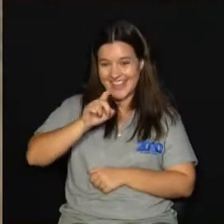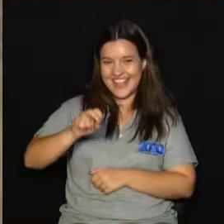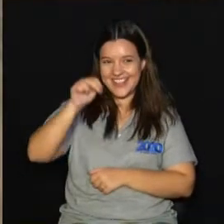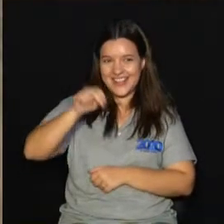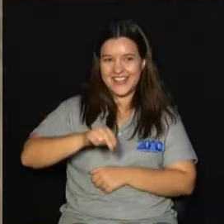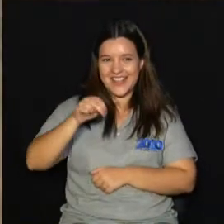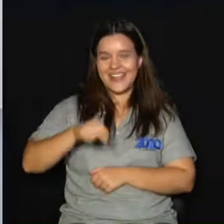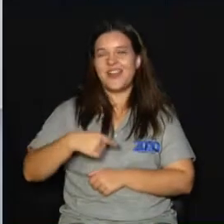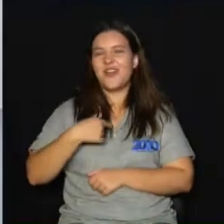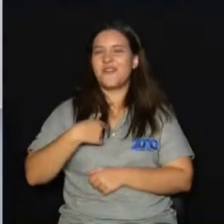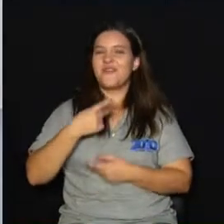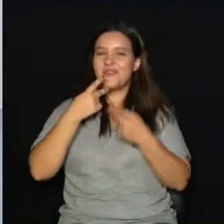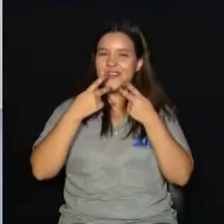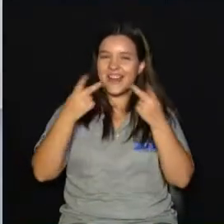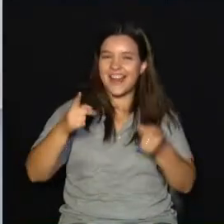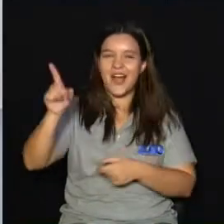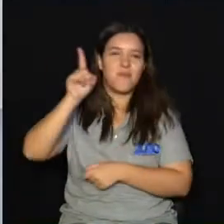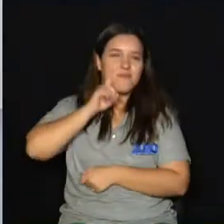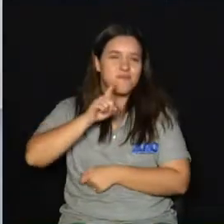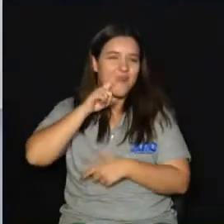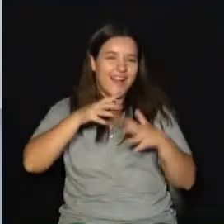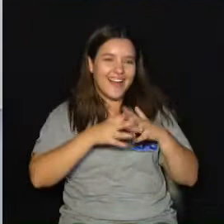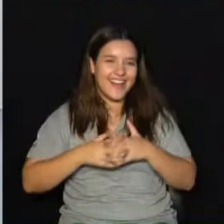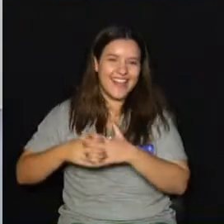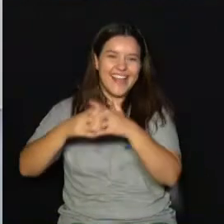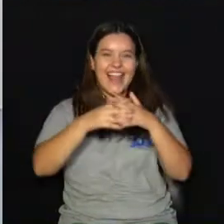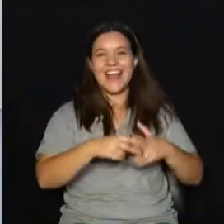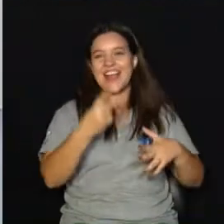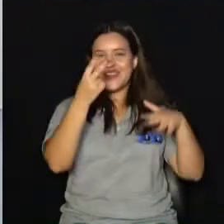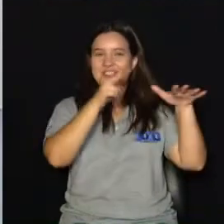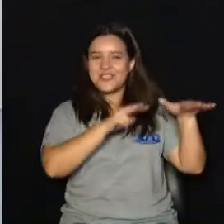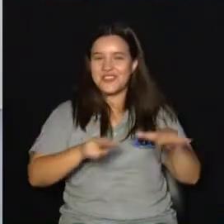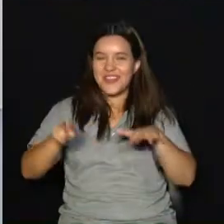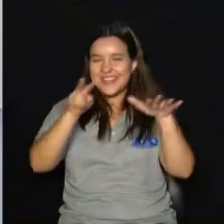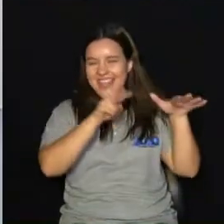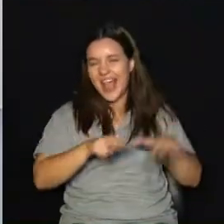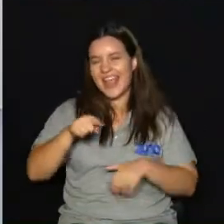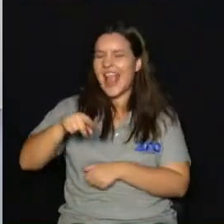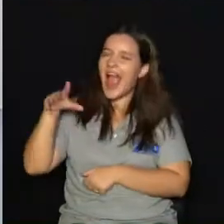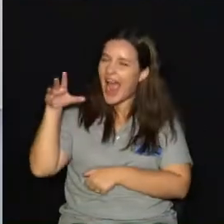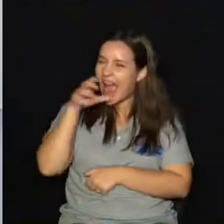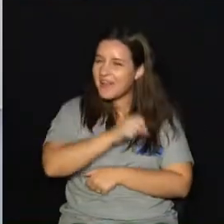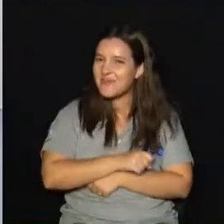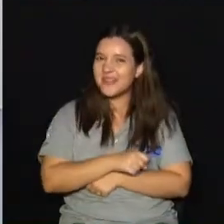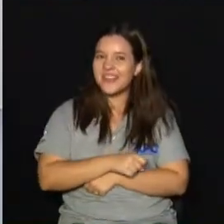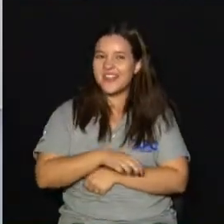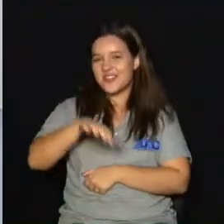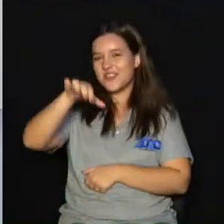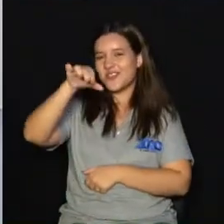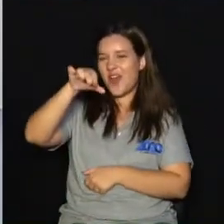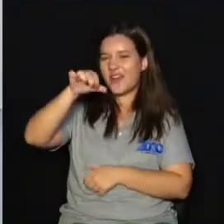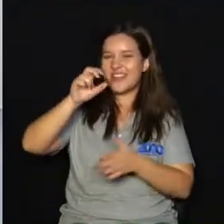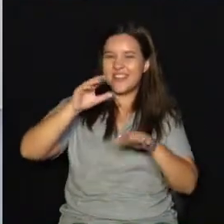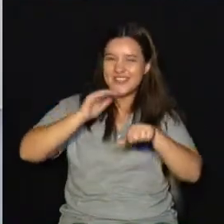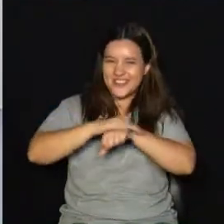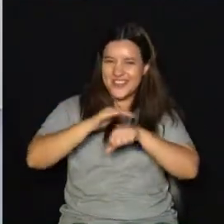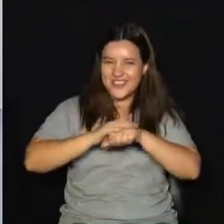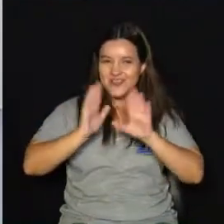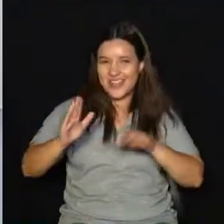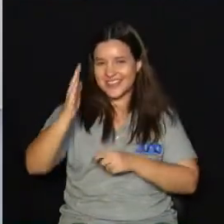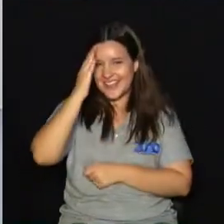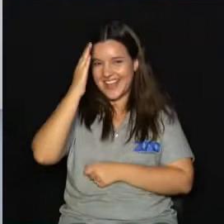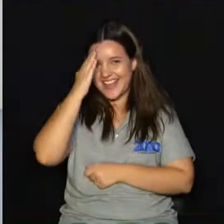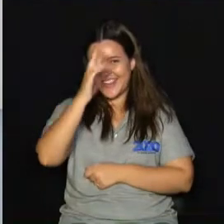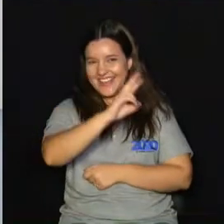novembro eu fiquei falando aqui, porque nos Estados Unidos são 2 semanas, aqui é muito mais rápido, 9 horas da noite a gente já vai saber